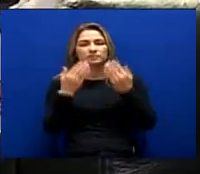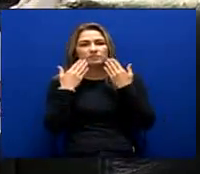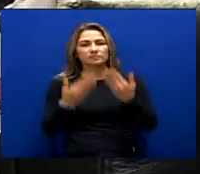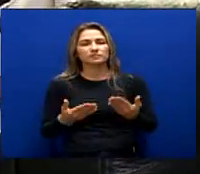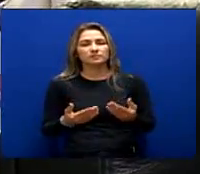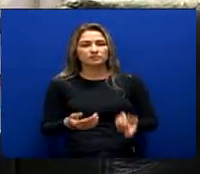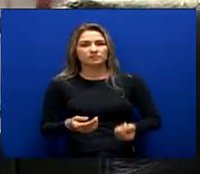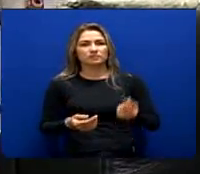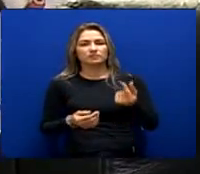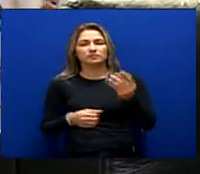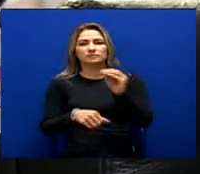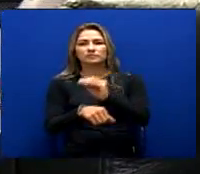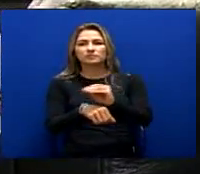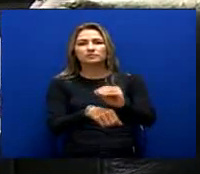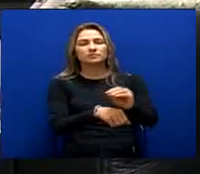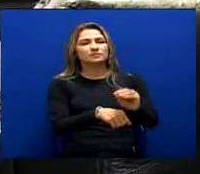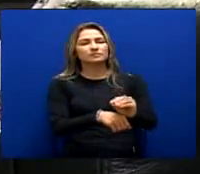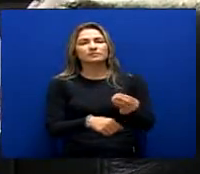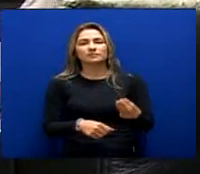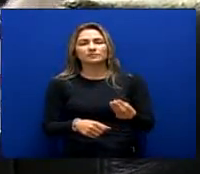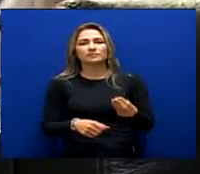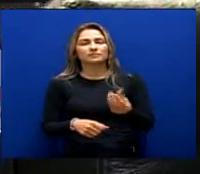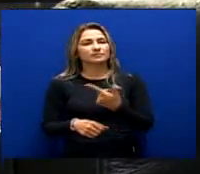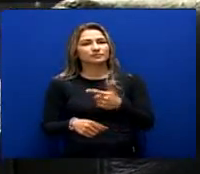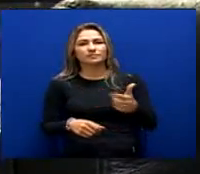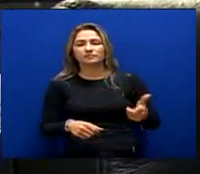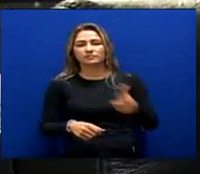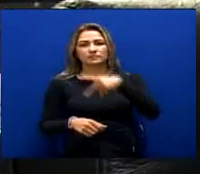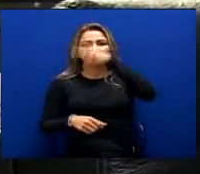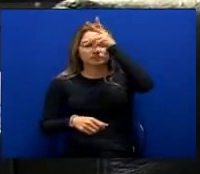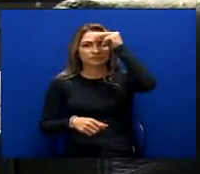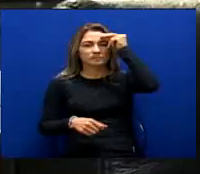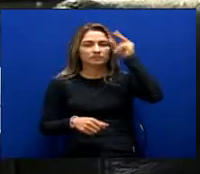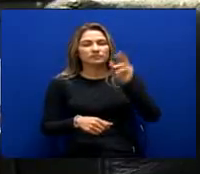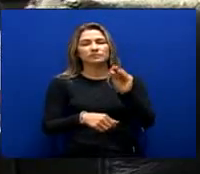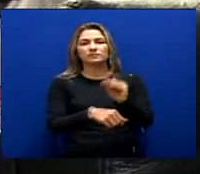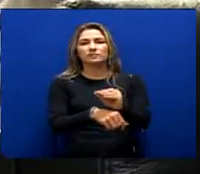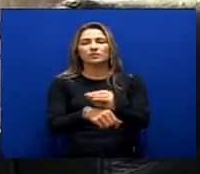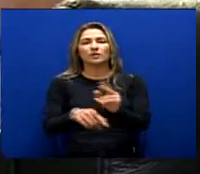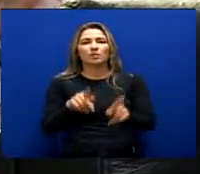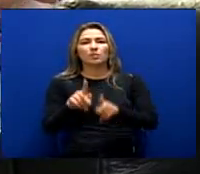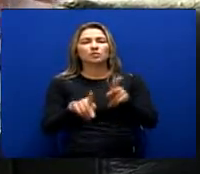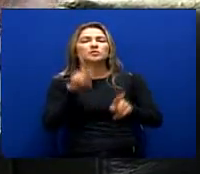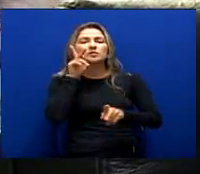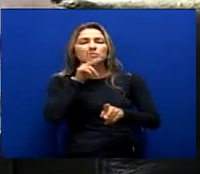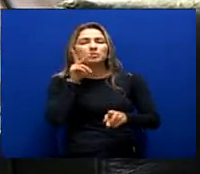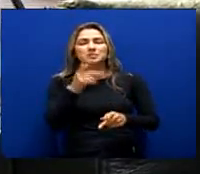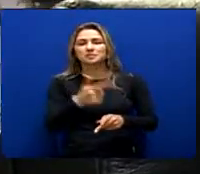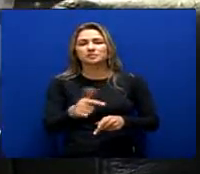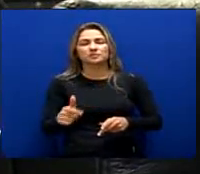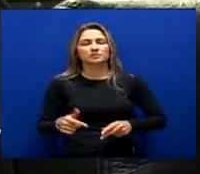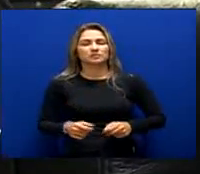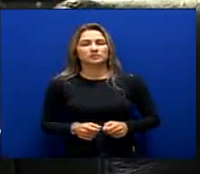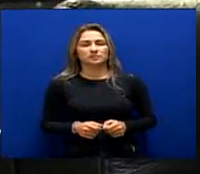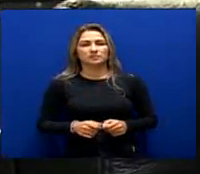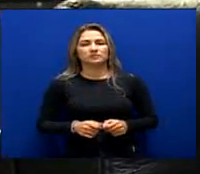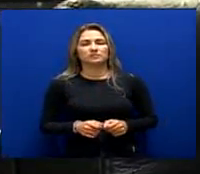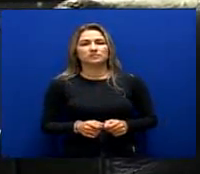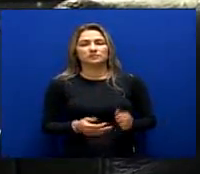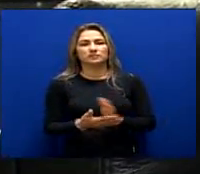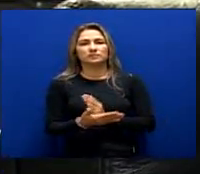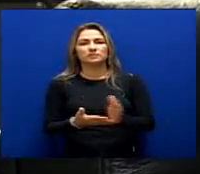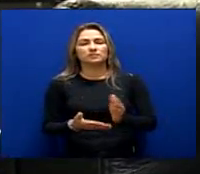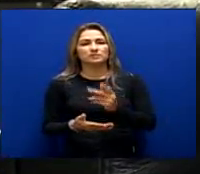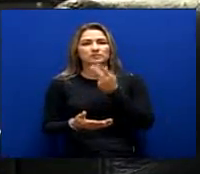investimento o desinteresse público nas políticas públicas nem eu ouvi falar sair de